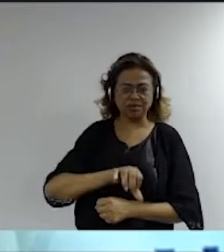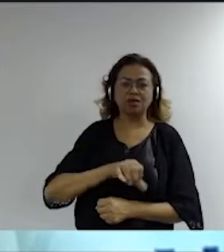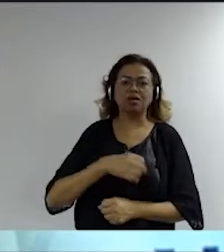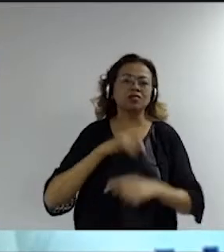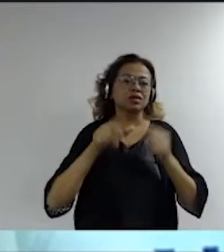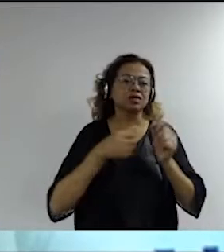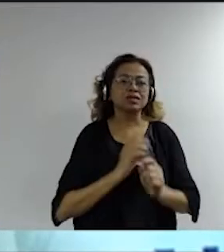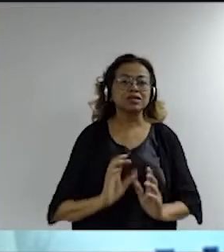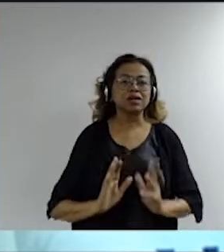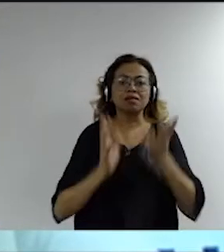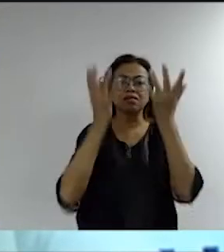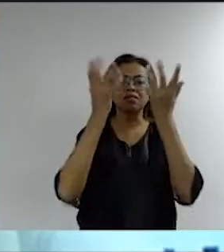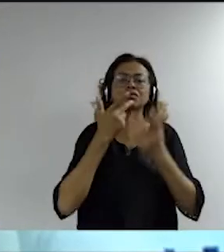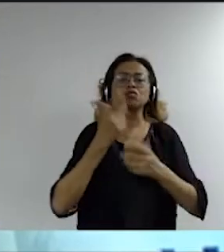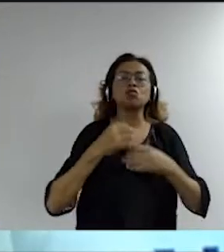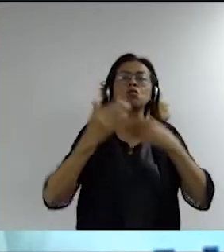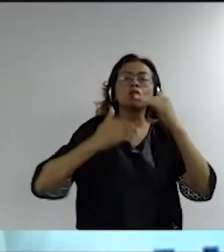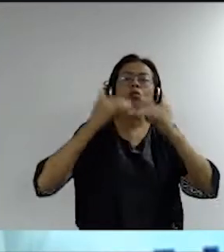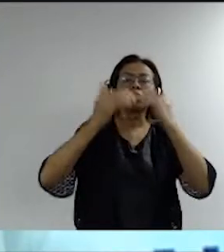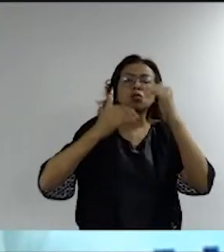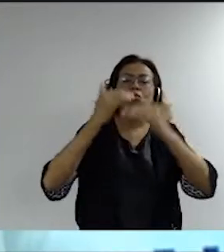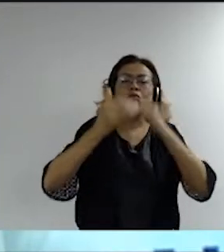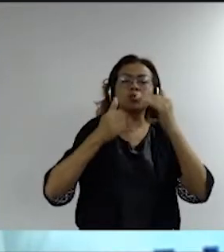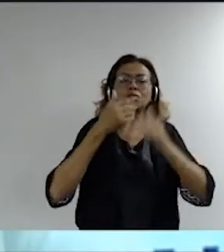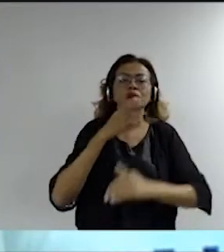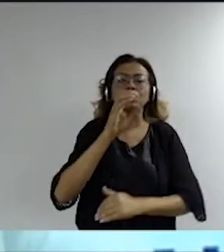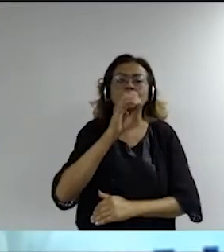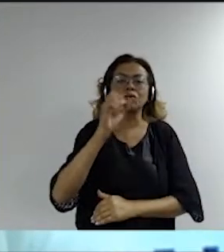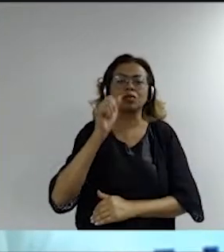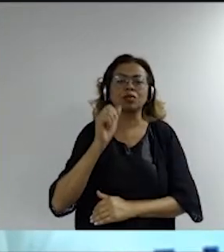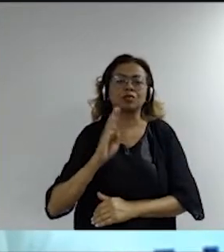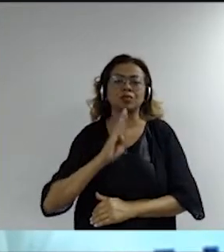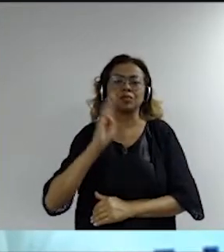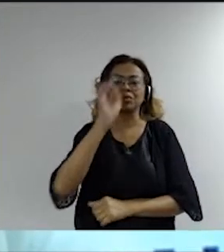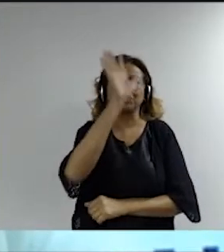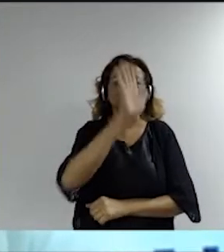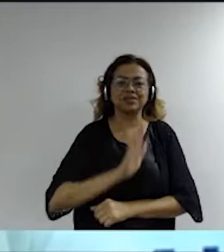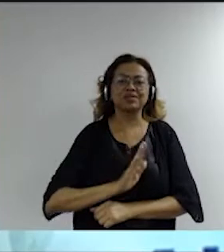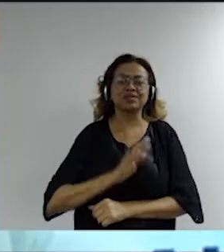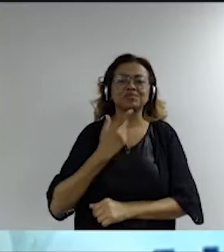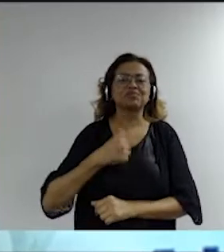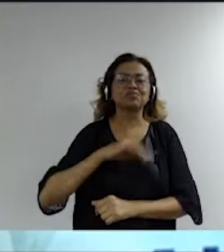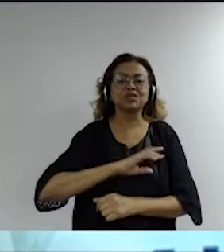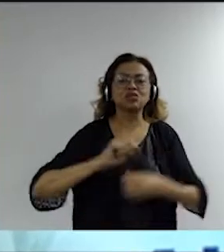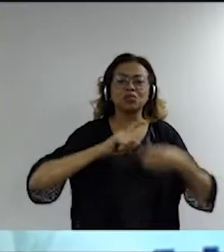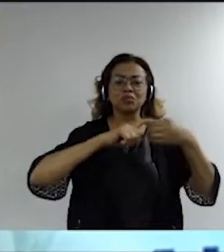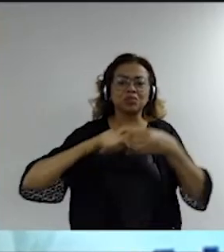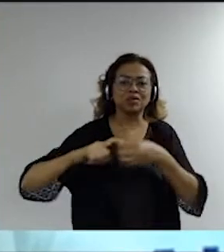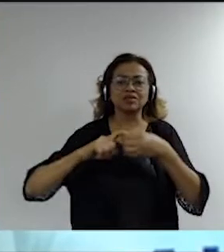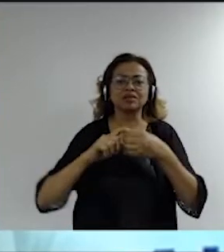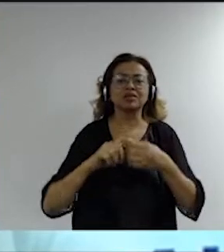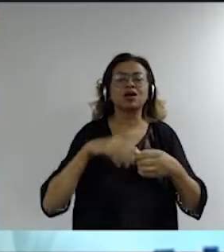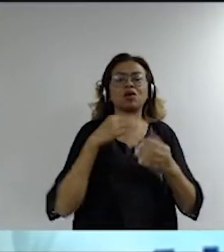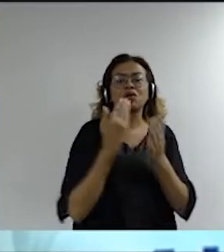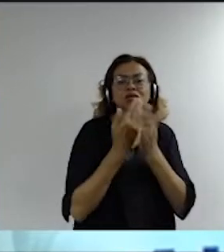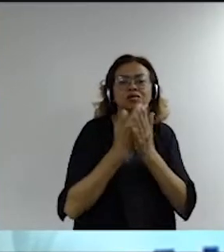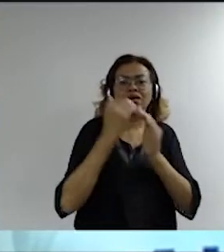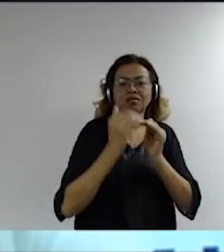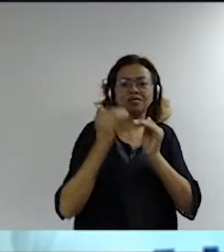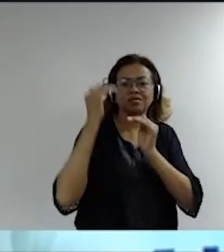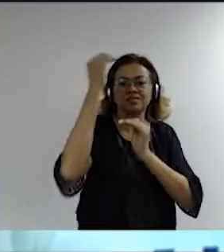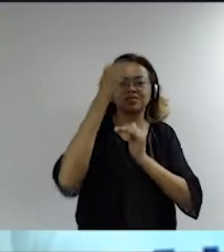evento promovido pelo Conselho Federal da Ordem dos Advogados do Brasil, em parceria com a Escola Superior